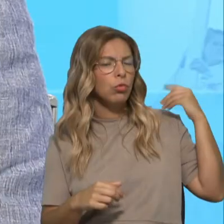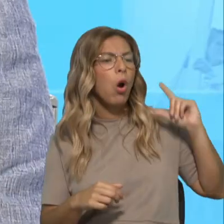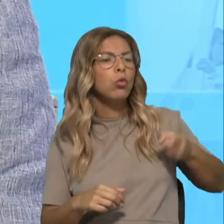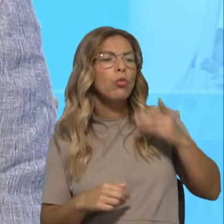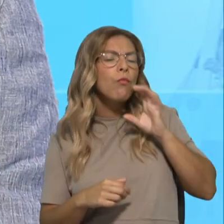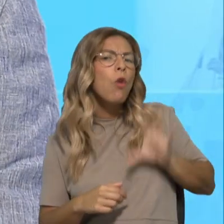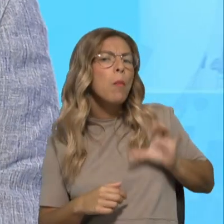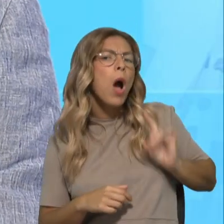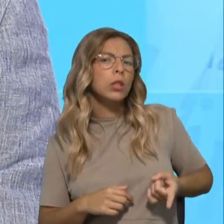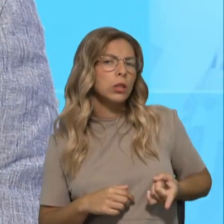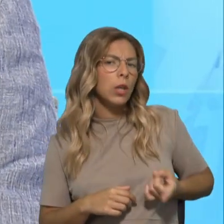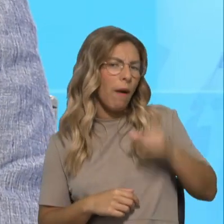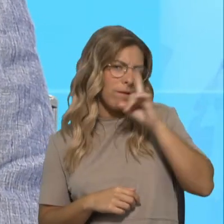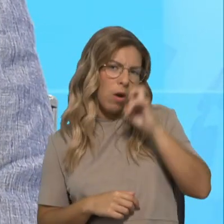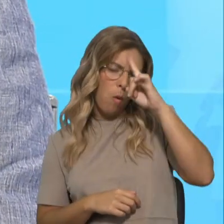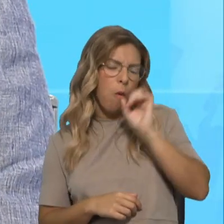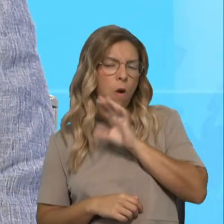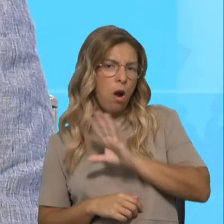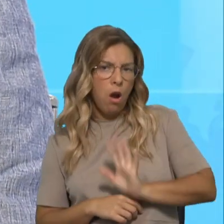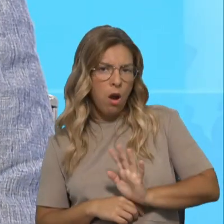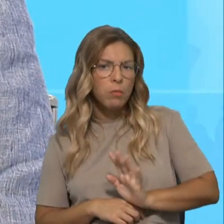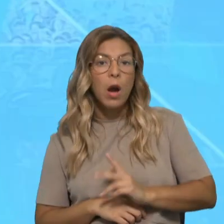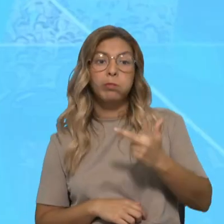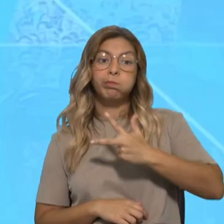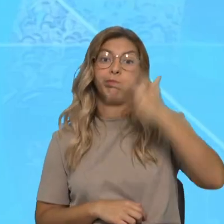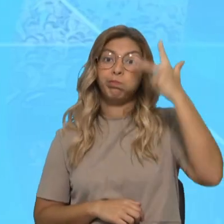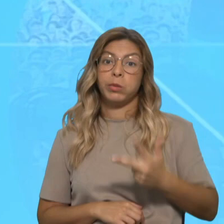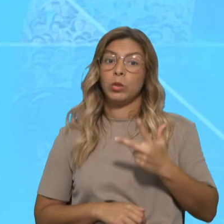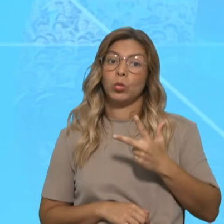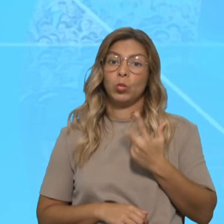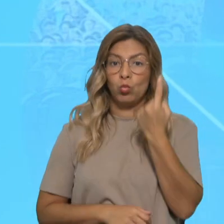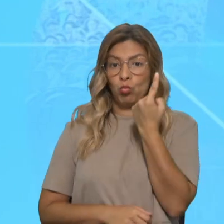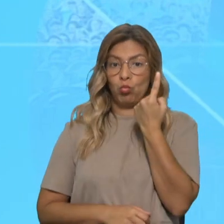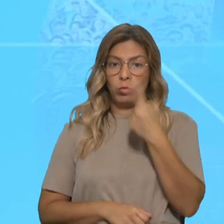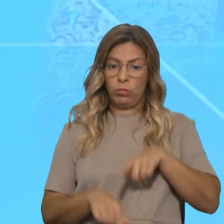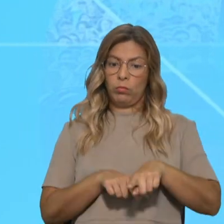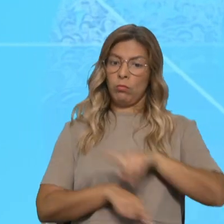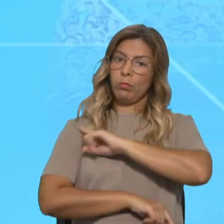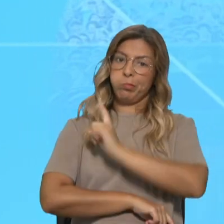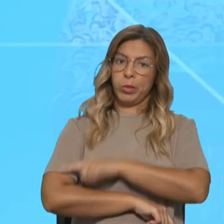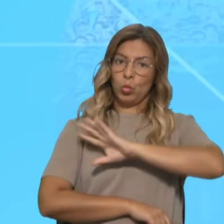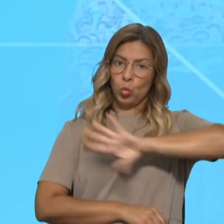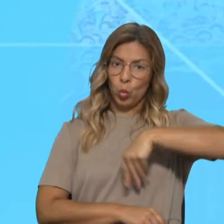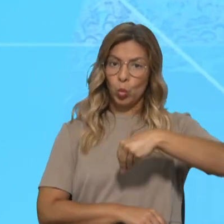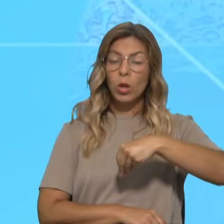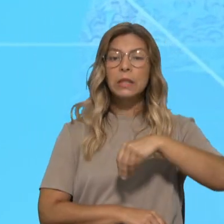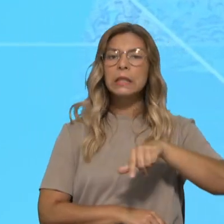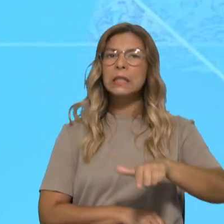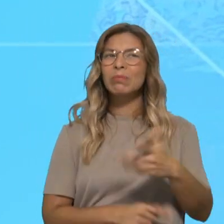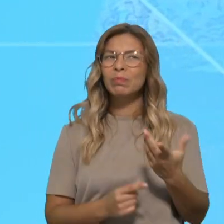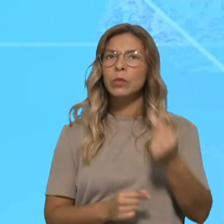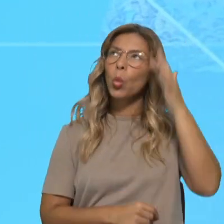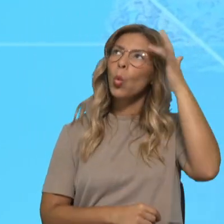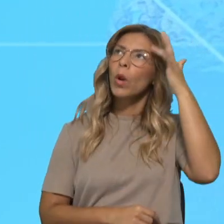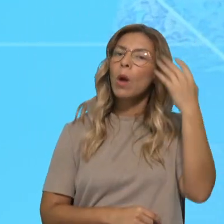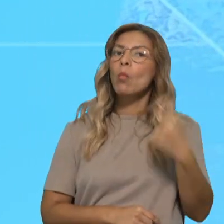é? E a questão do totalitarismo parece ser algo teórico ou algo assim. E